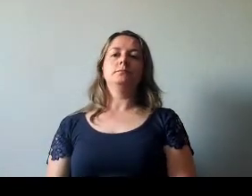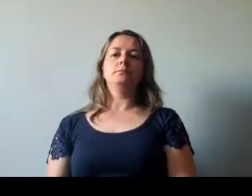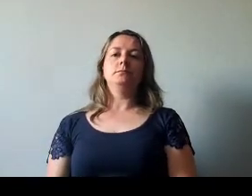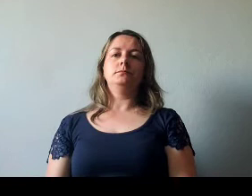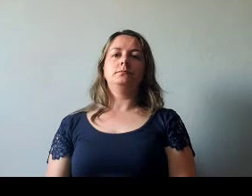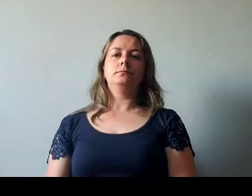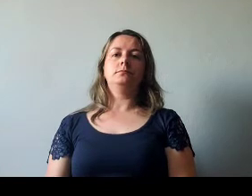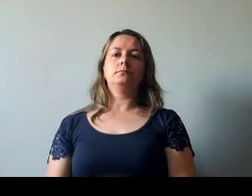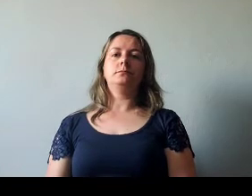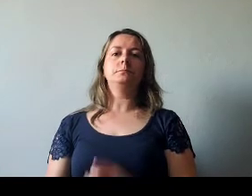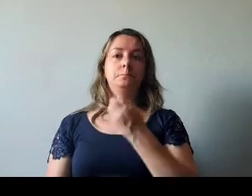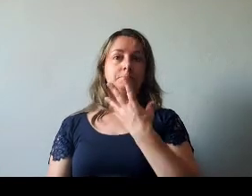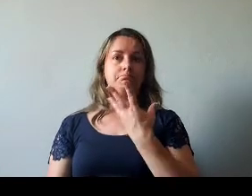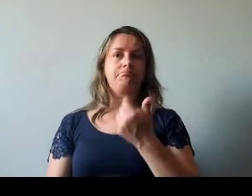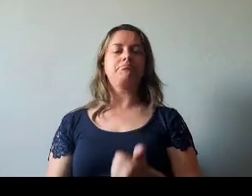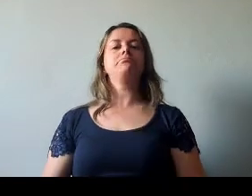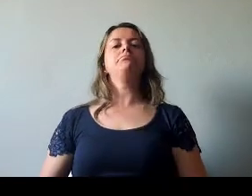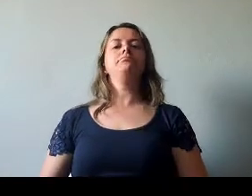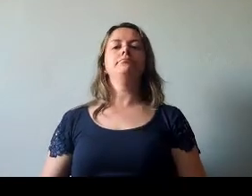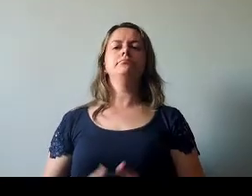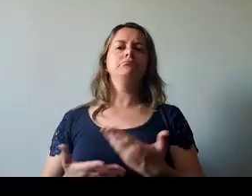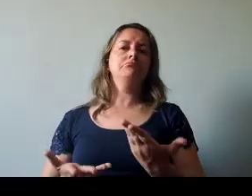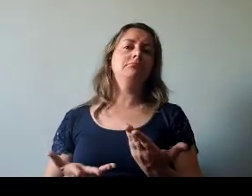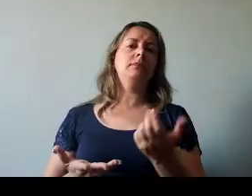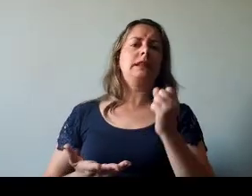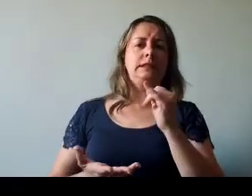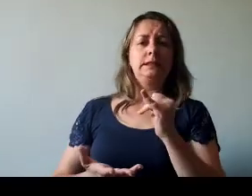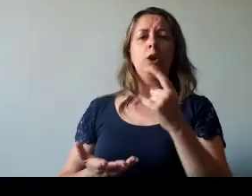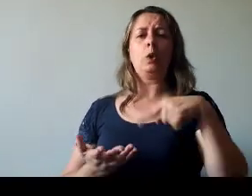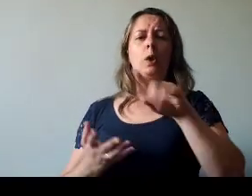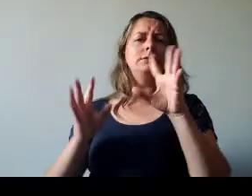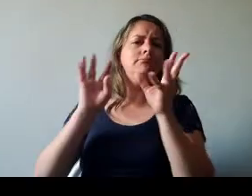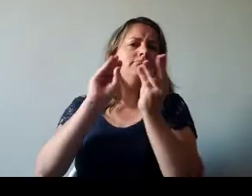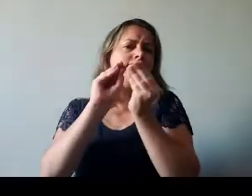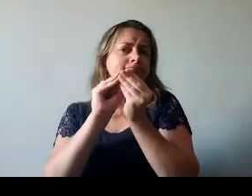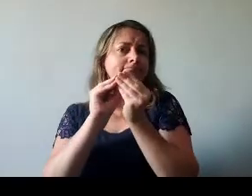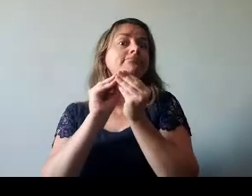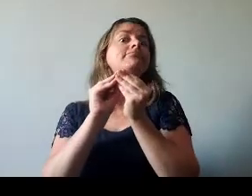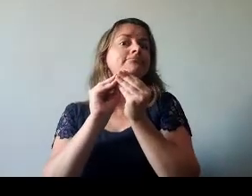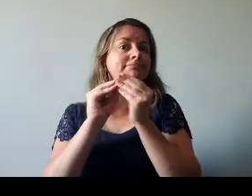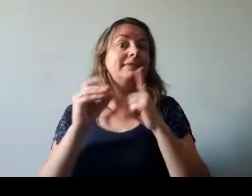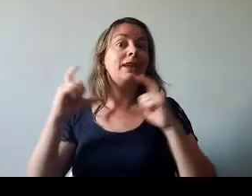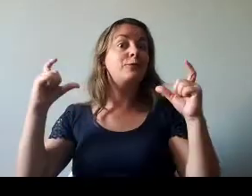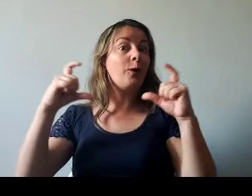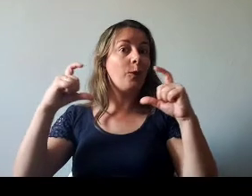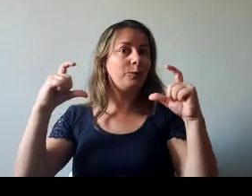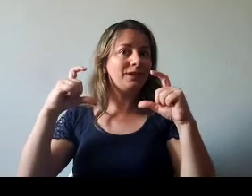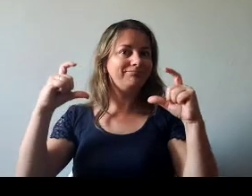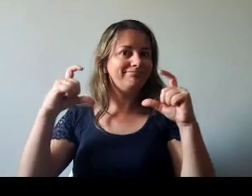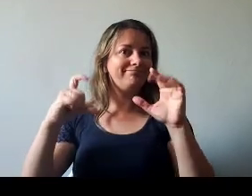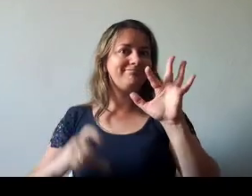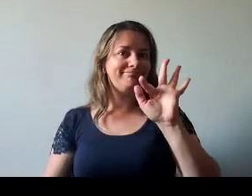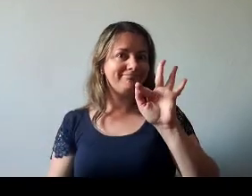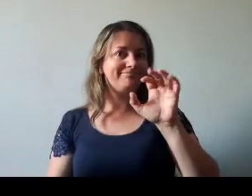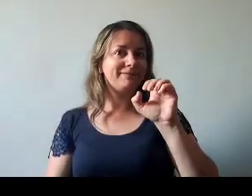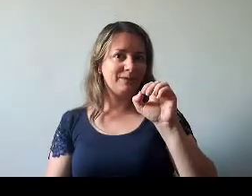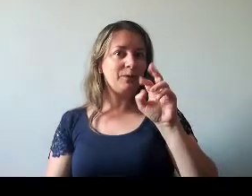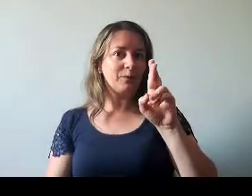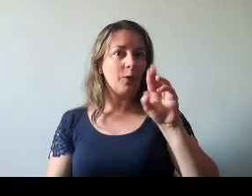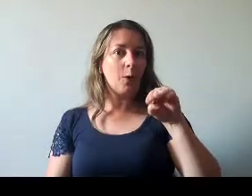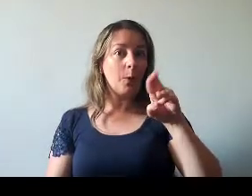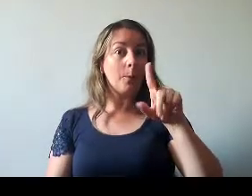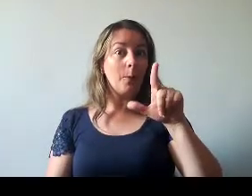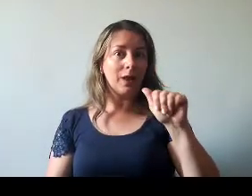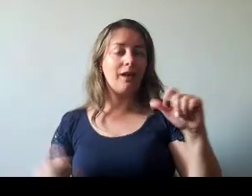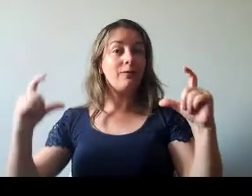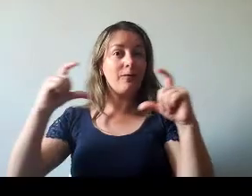Bom, e aí, se a gente generalizar a coisa, tem uma formulinha que a gente pode calcular a velocidade para qualquer